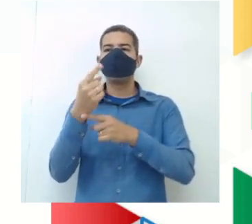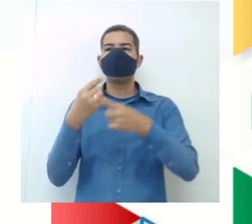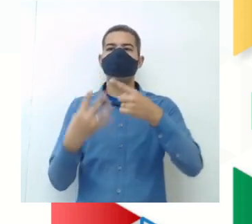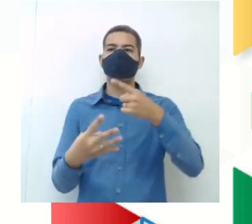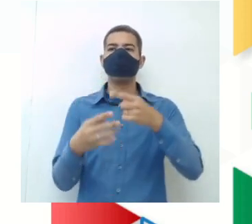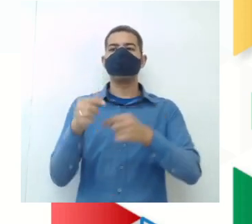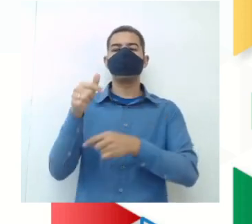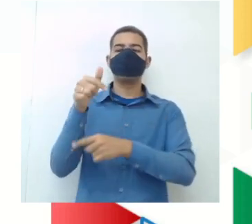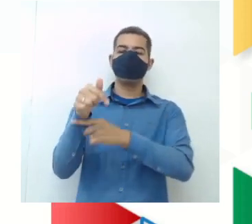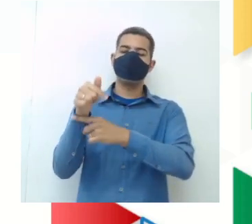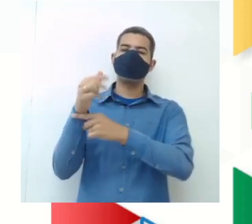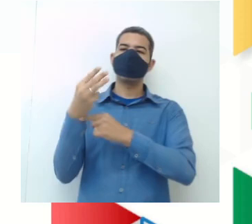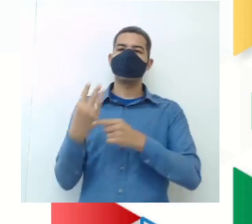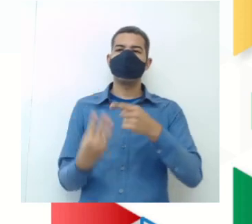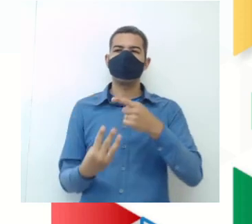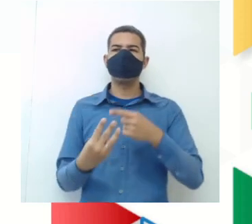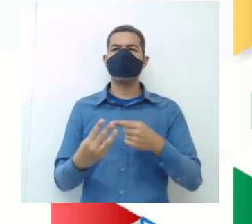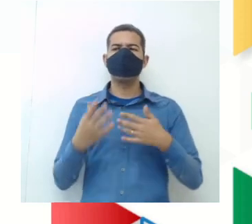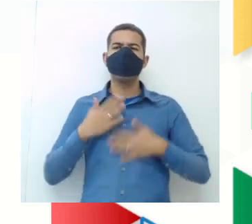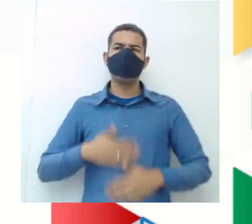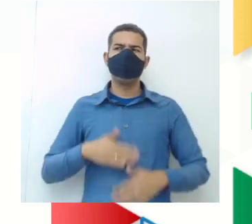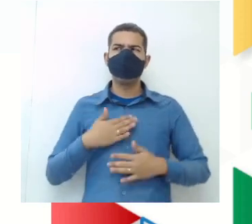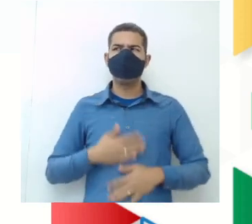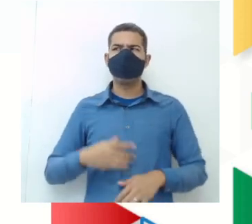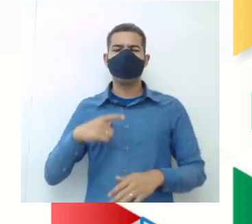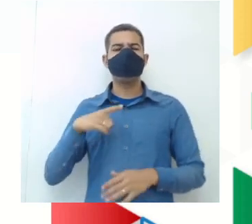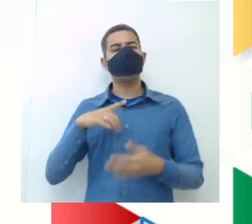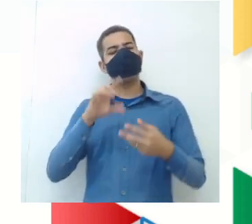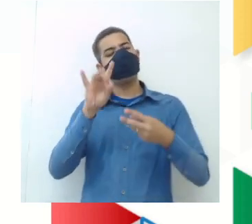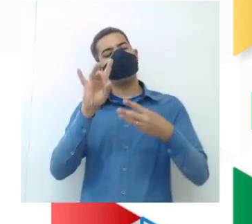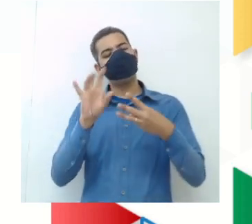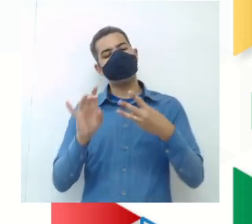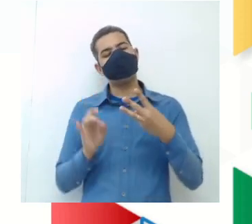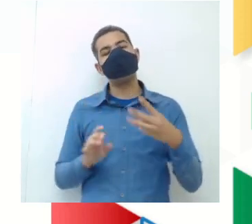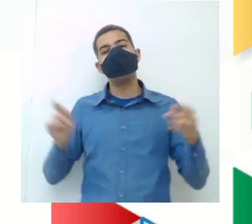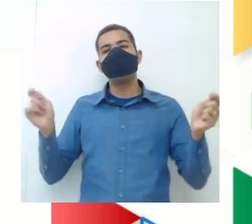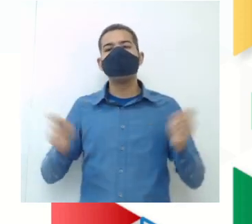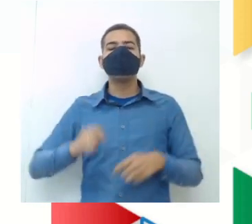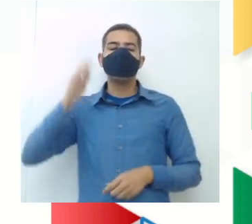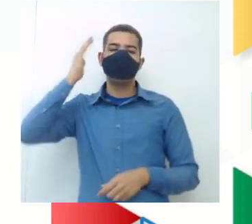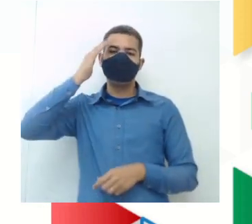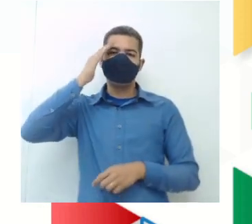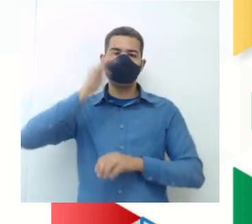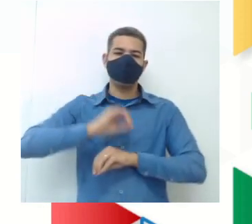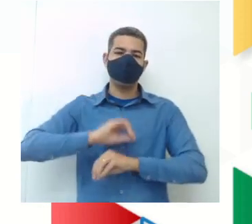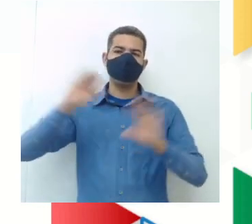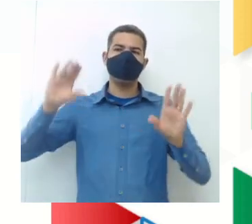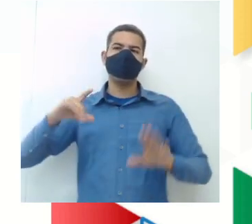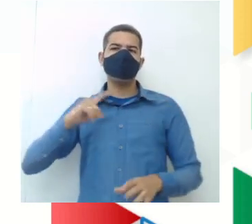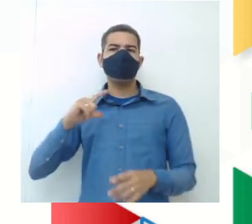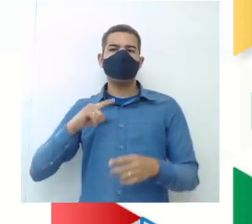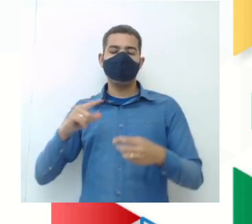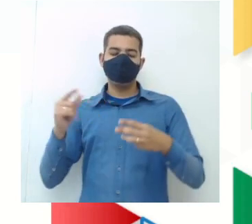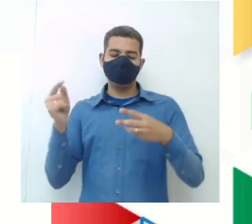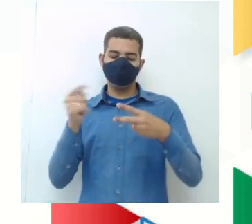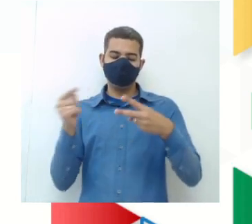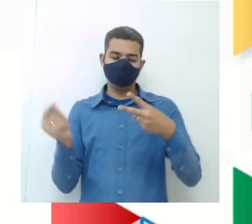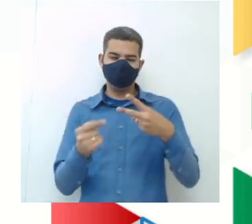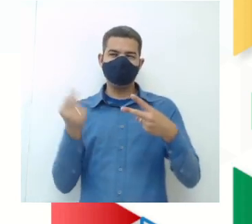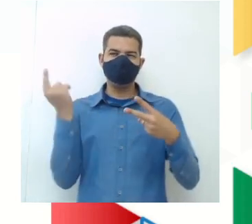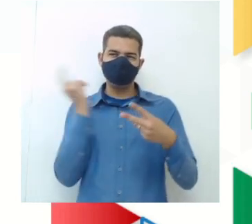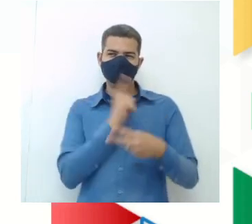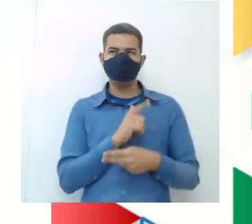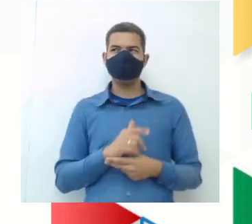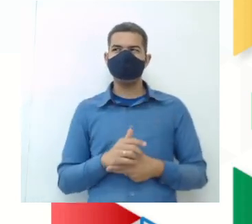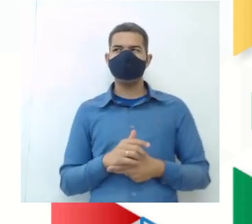3. Agora a gente vai fazer com bastante calma cada um deles para você poder entender. Olha, tem duas formas de você fazer. Traz para